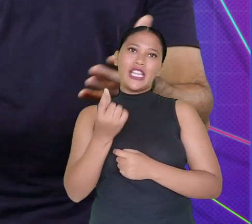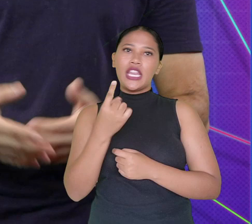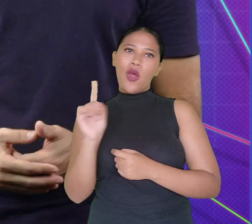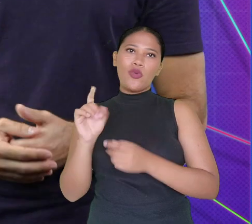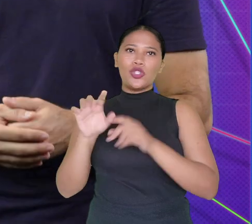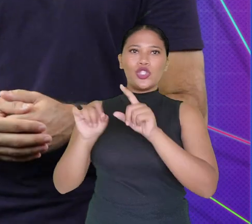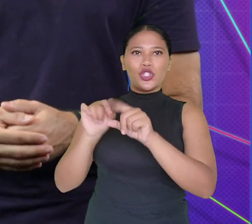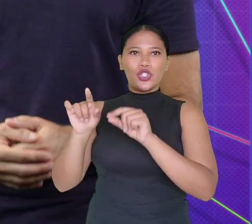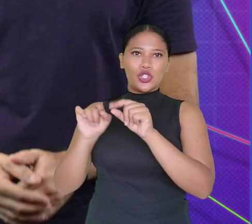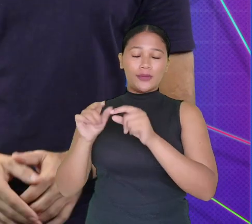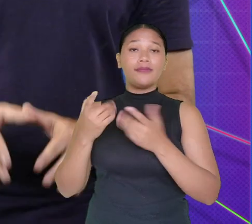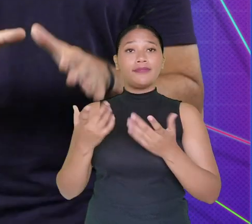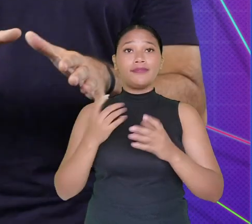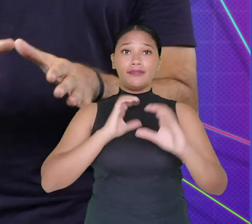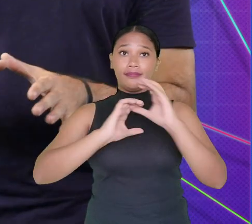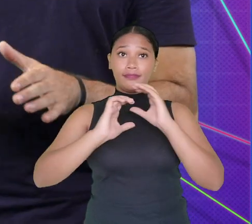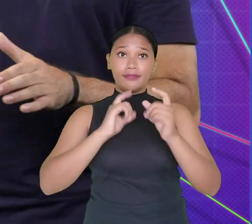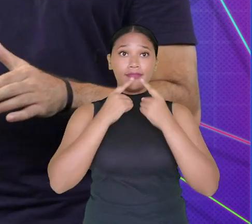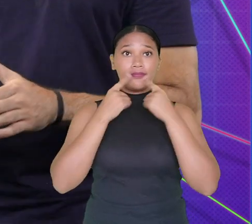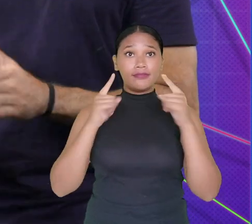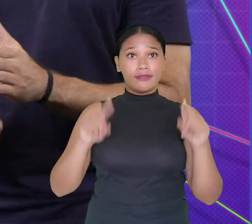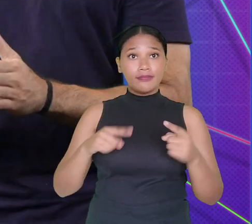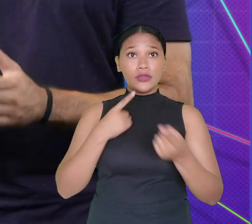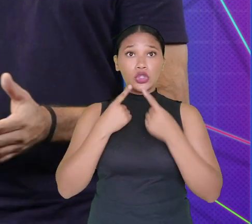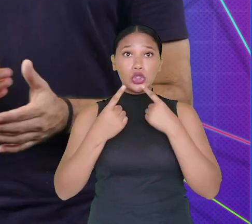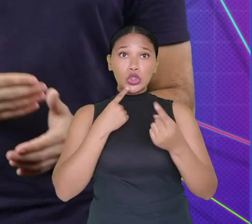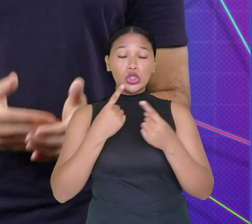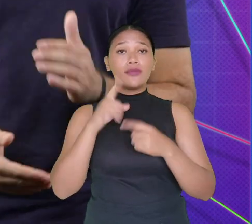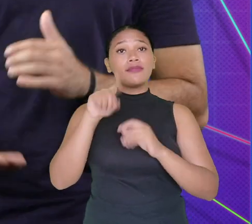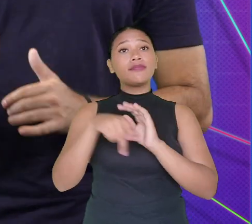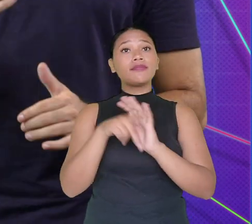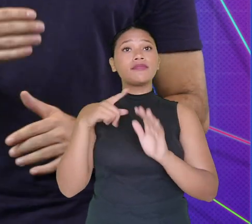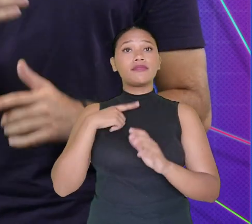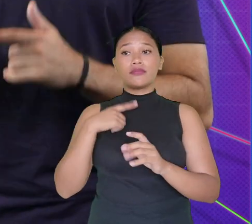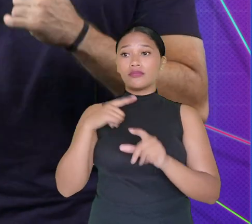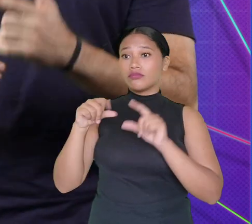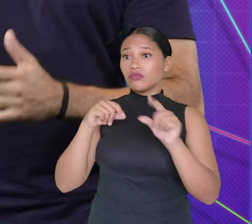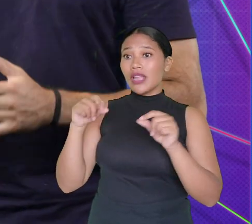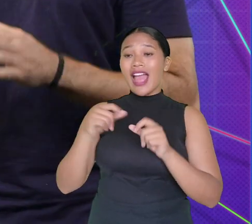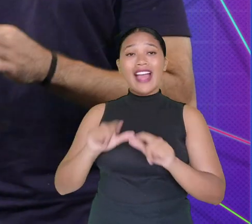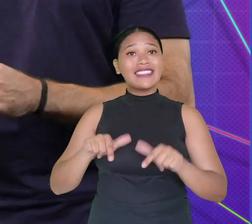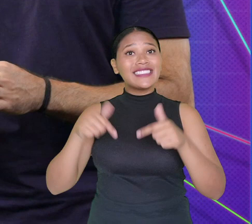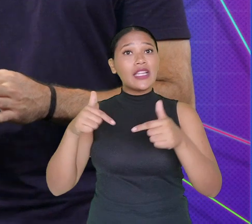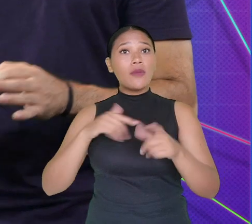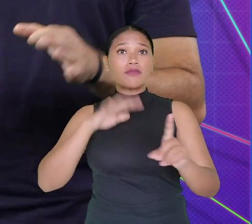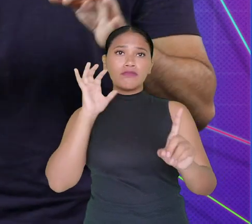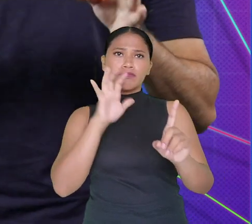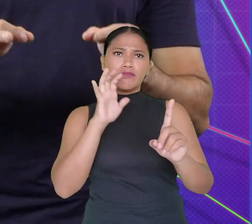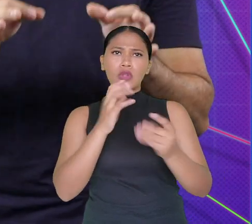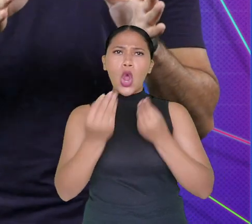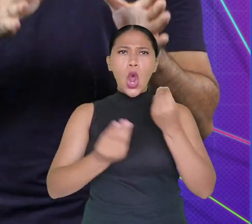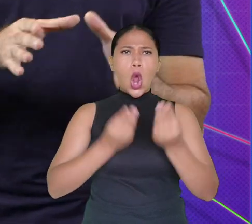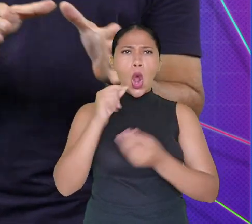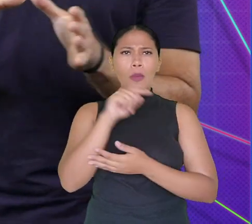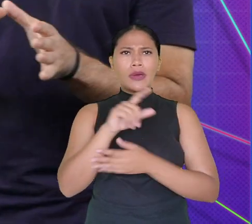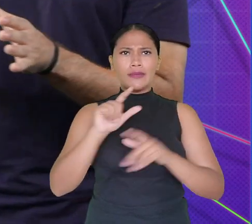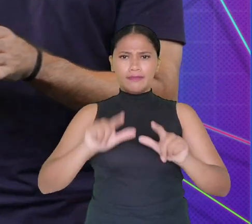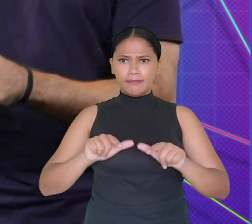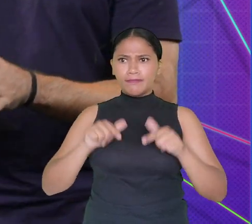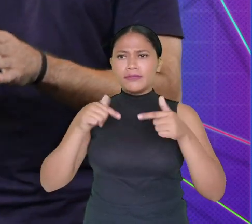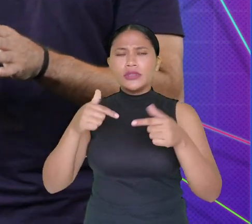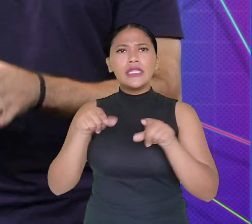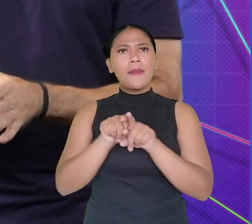os NPCs do jogo. O sistema de diálogo dinâmico permite que as escolhas e ações dos jogadores afetem a forma